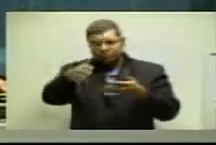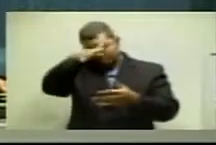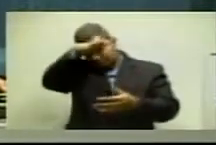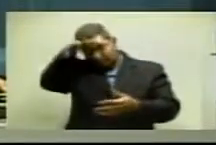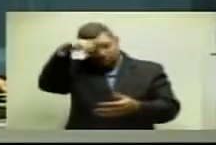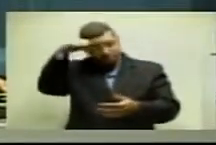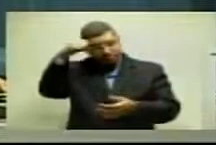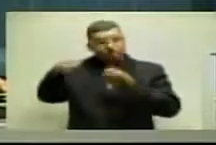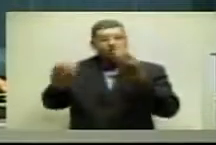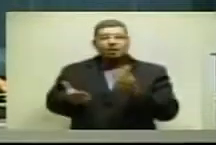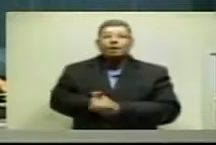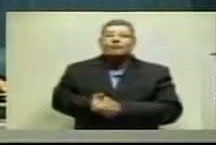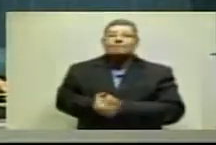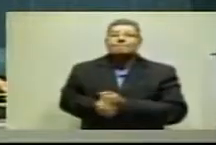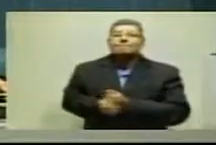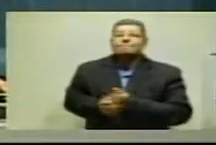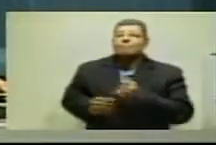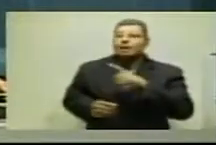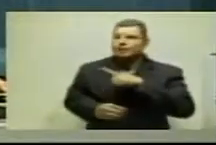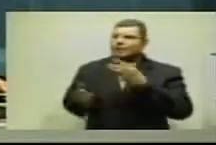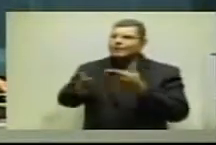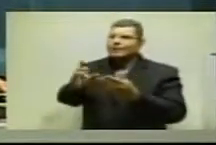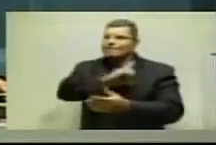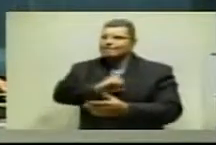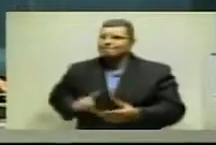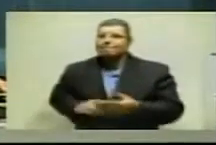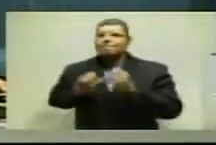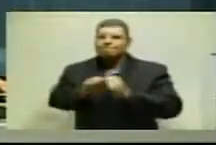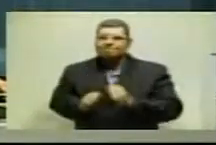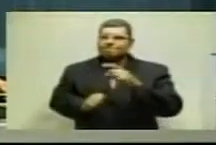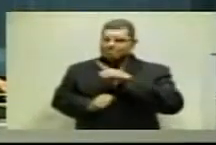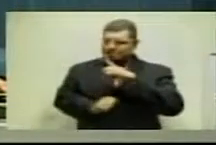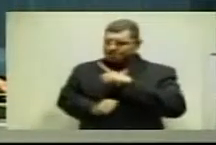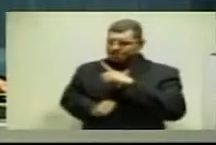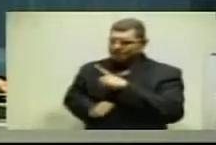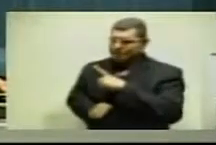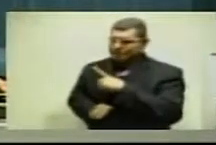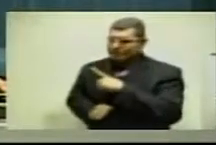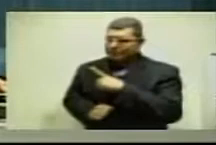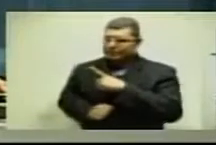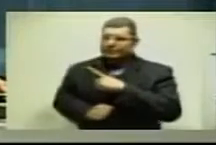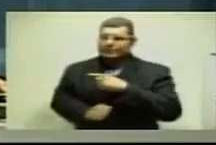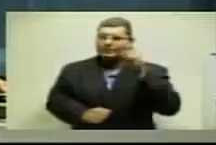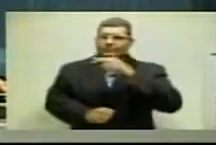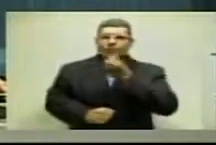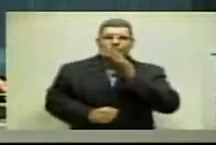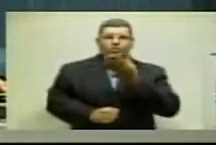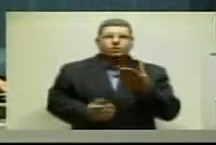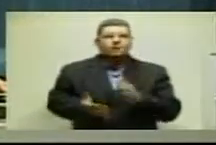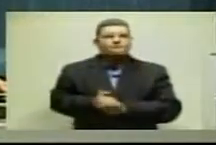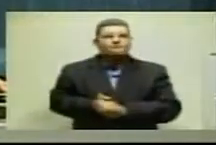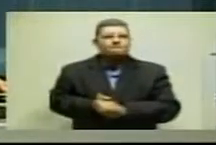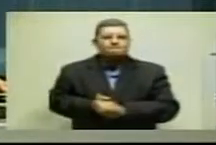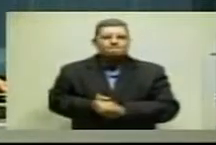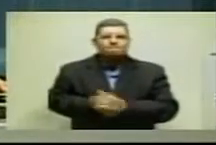de Manaus. A tese, deputado Zé Ricardo, que pode até, numa vista